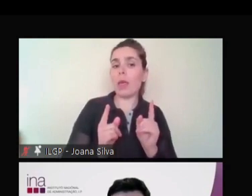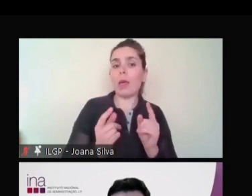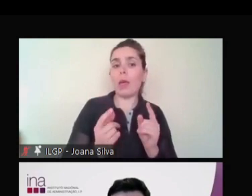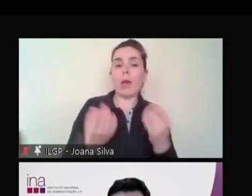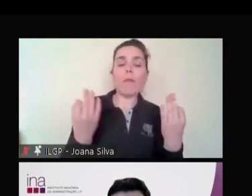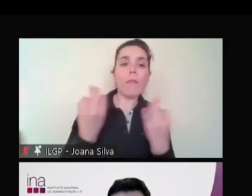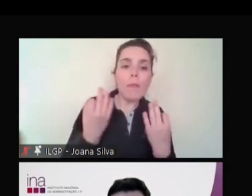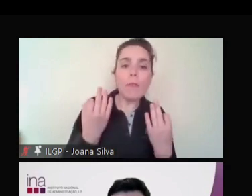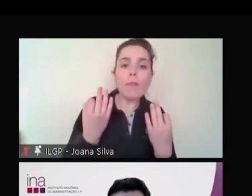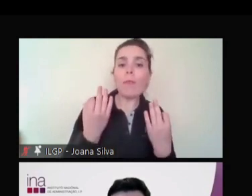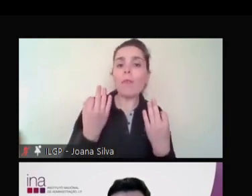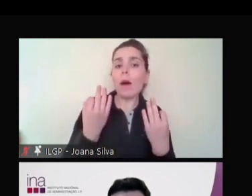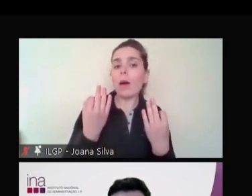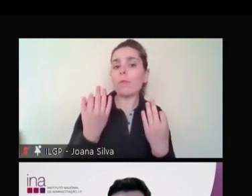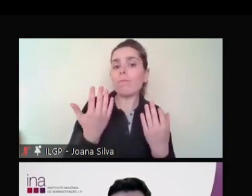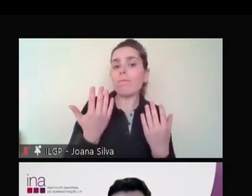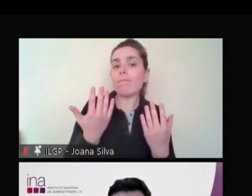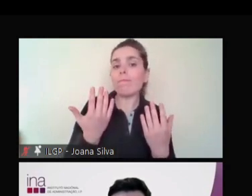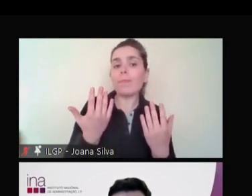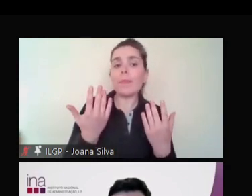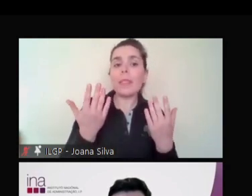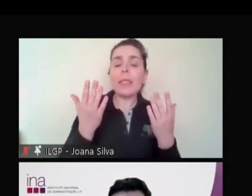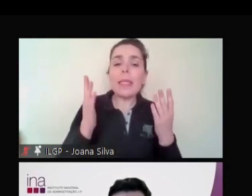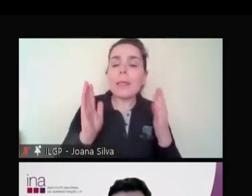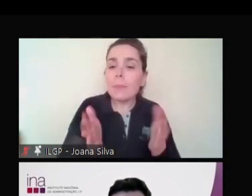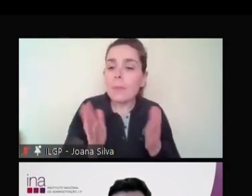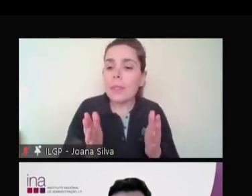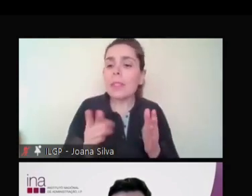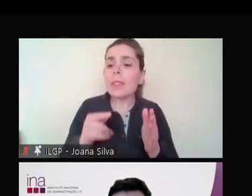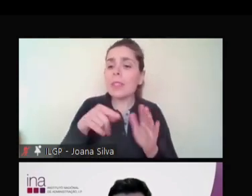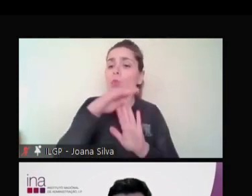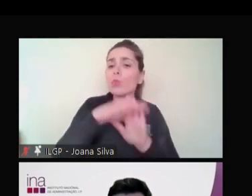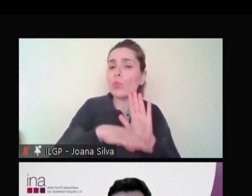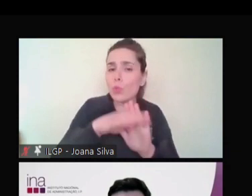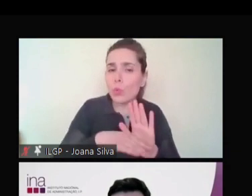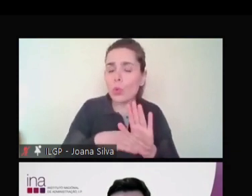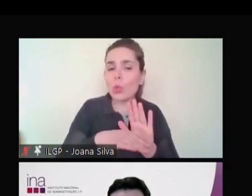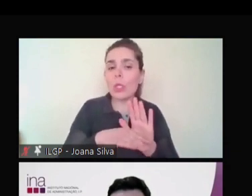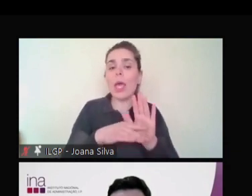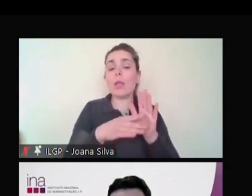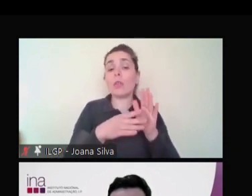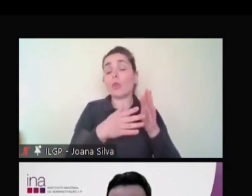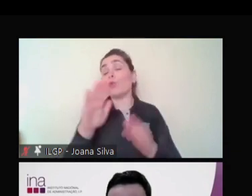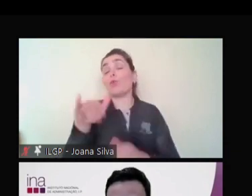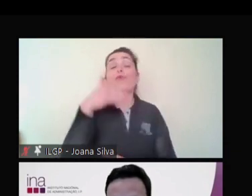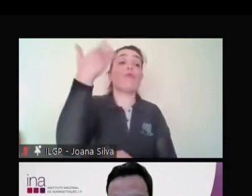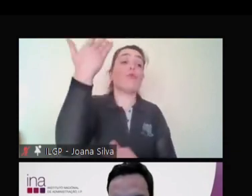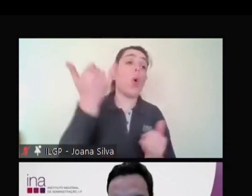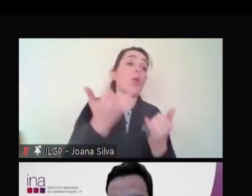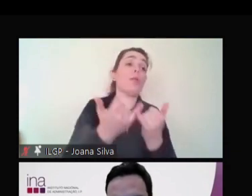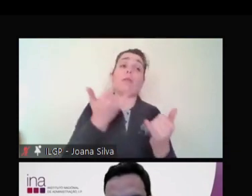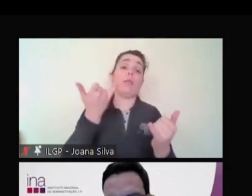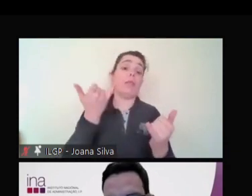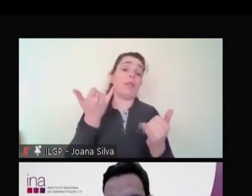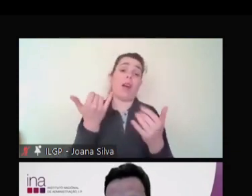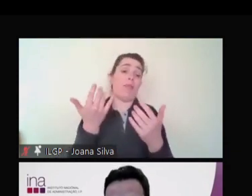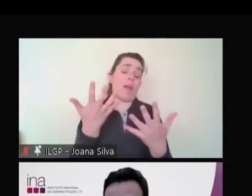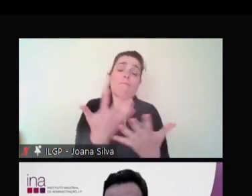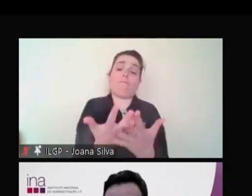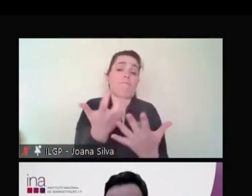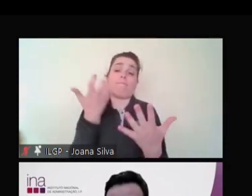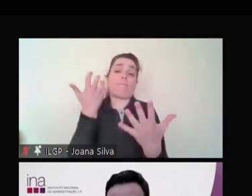de uma certa evidência de que este processo de caminho para o digital, e o digital é uma aposta do país nesta altura,